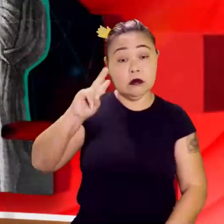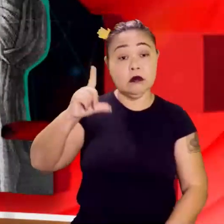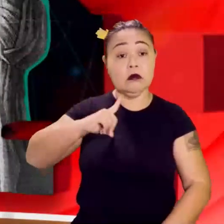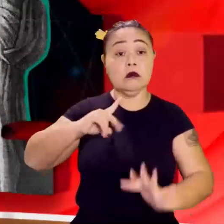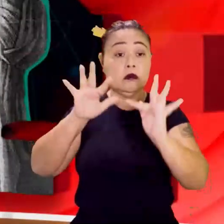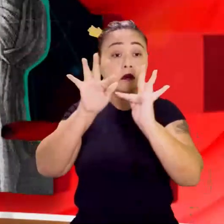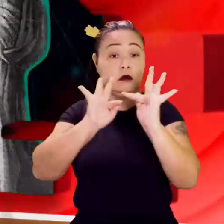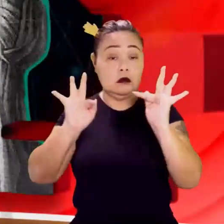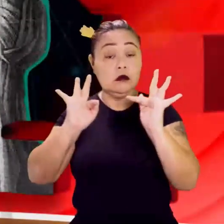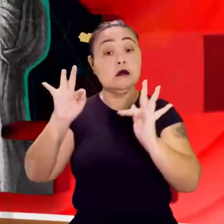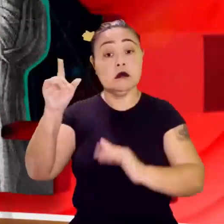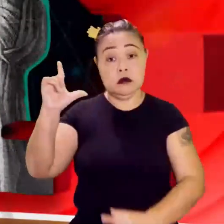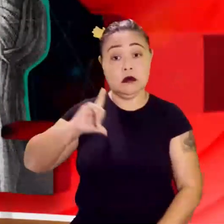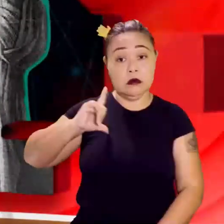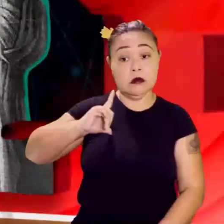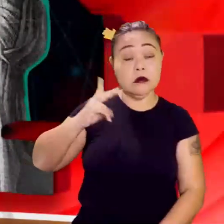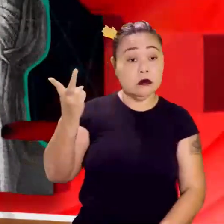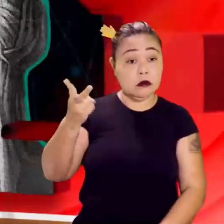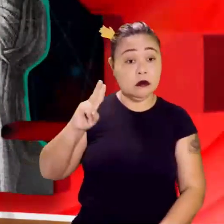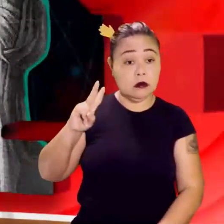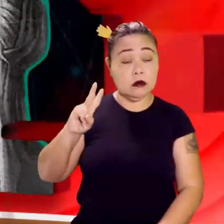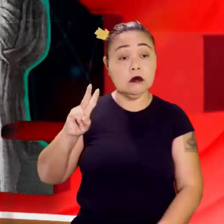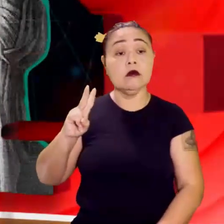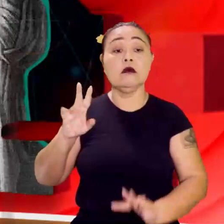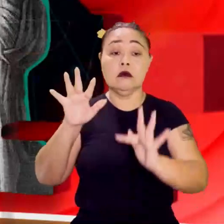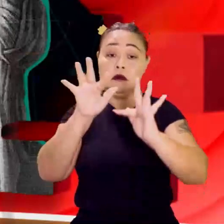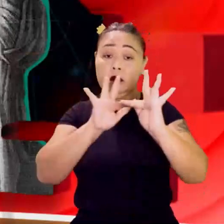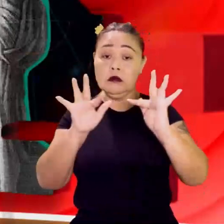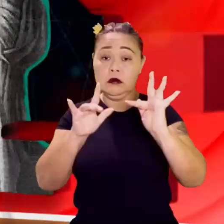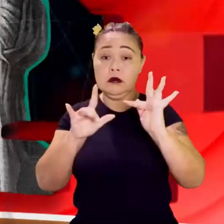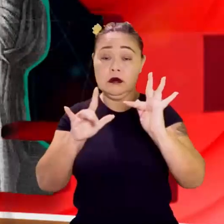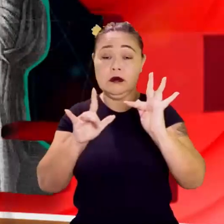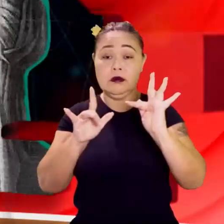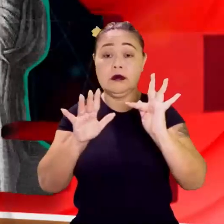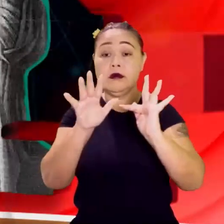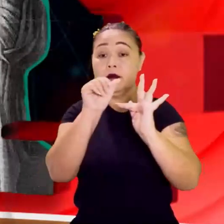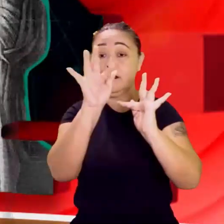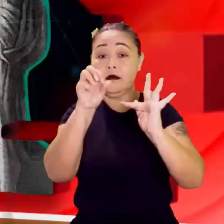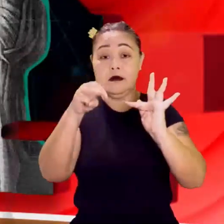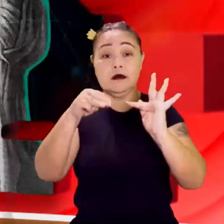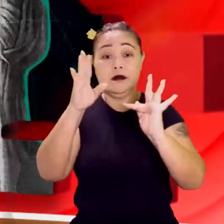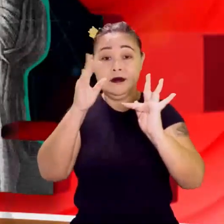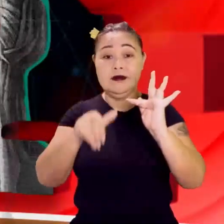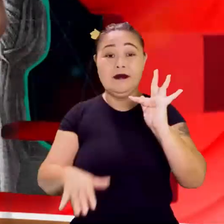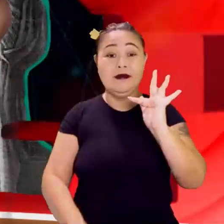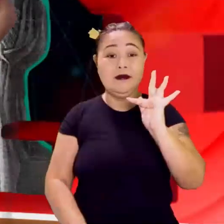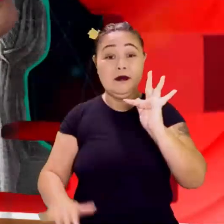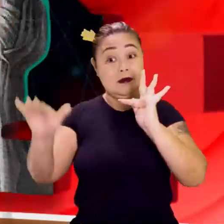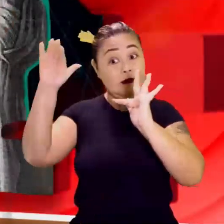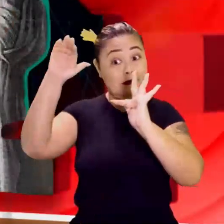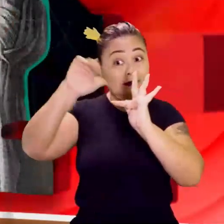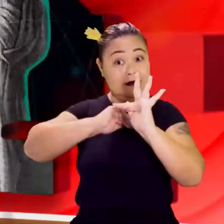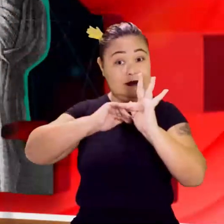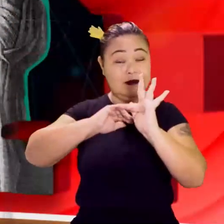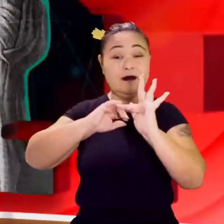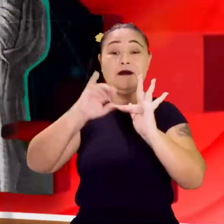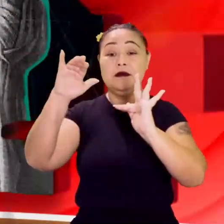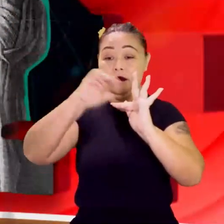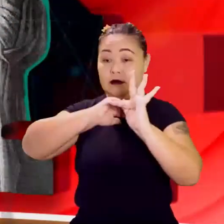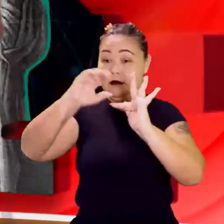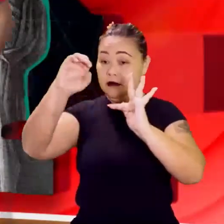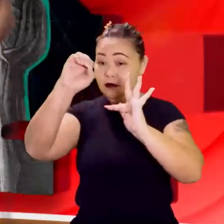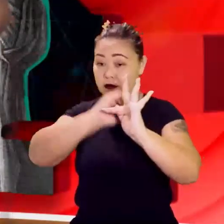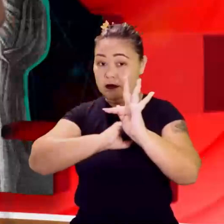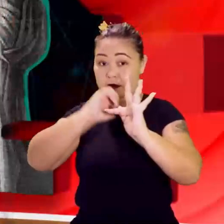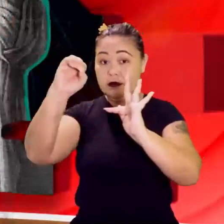uma reta. Na laranja também tem os dois. No azul, as duas crescentes. Vou colocar os três. Tem a fim também no meio. Tem uma reta ali, né? Identidade,